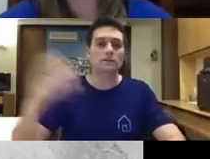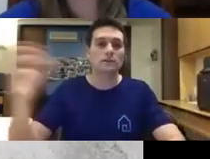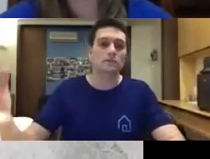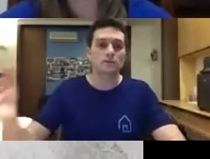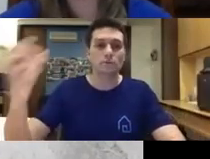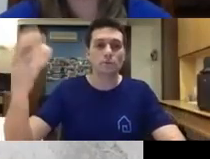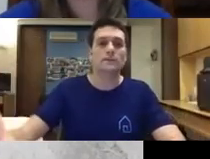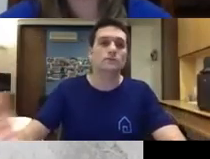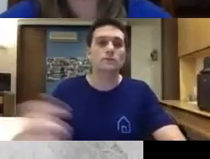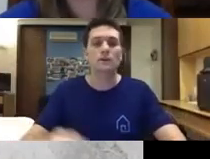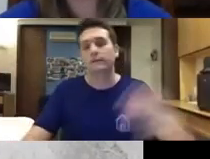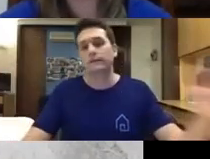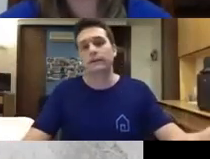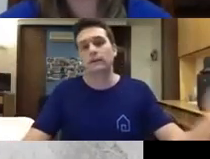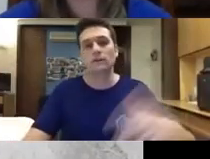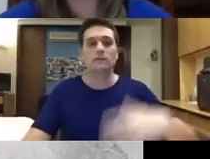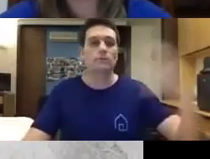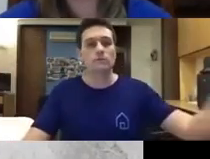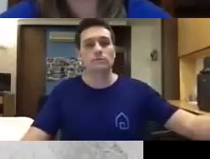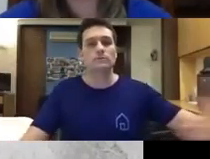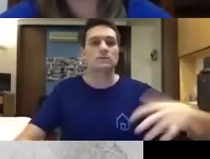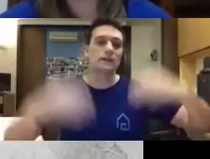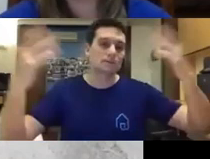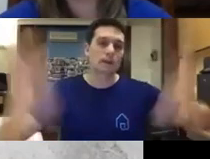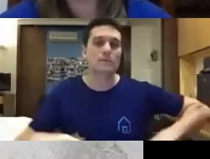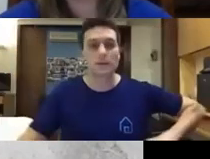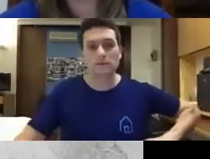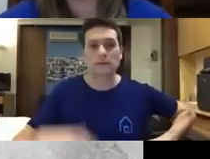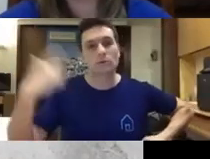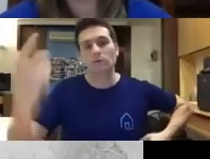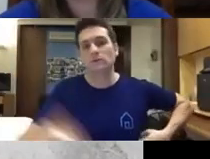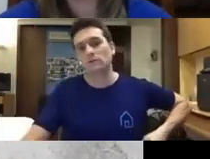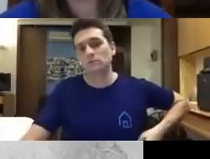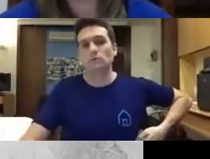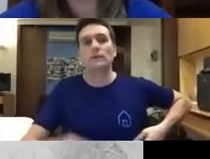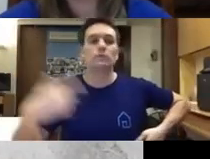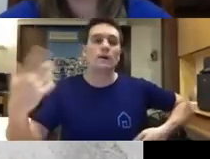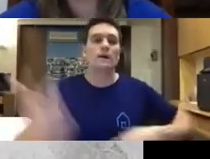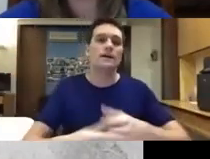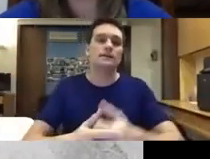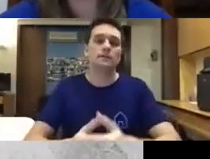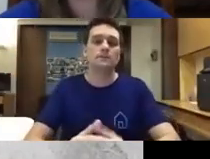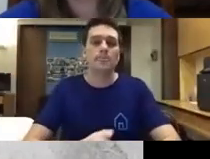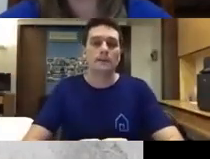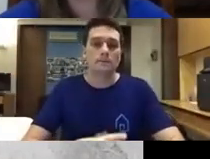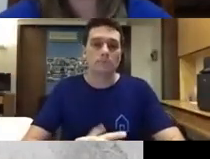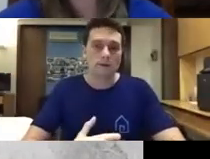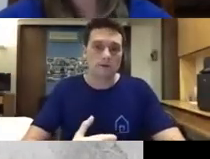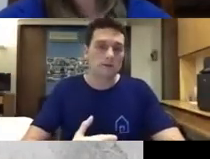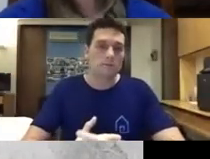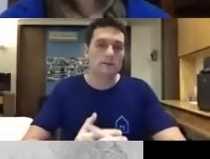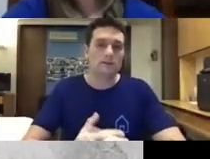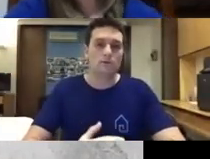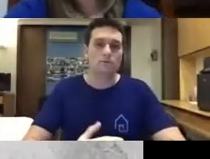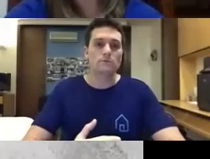500 graus Celsius para o aço. Enfim, se tiver desplacamento, você tem que tomar um certo cuidado a mais. Então, achei